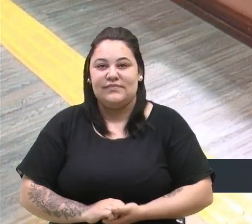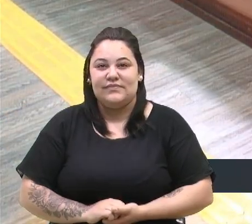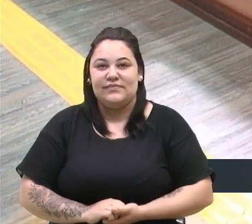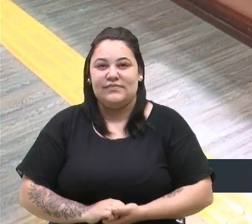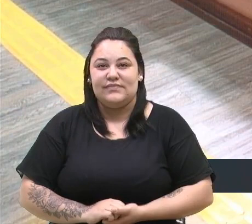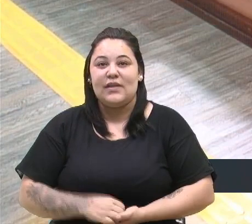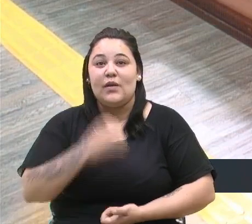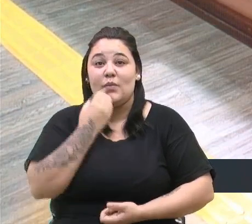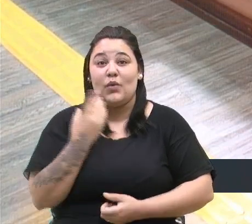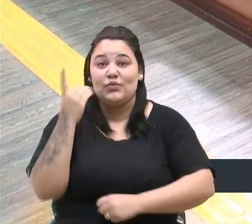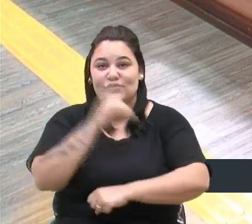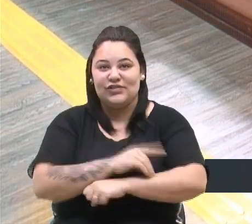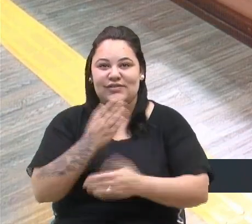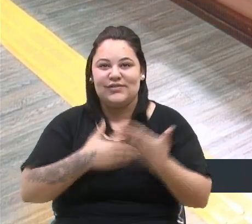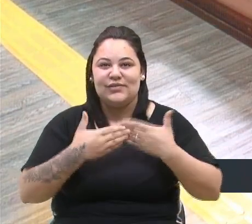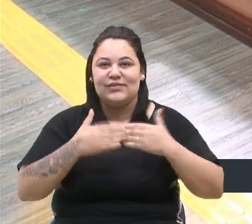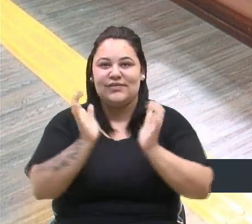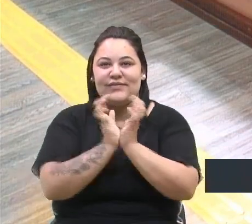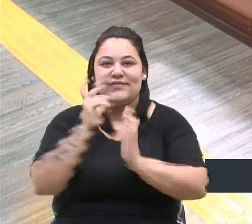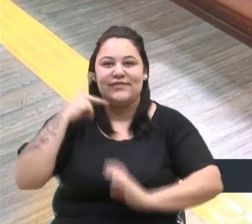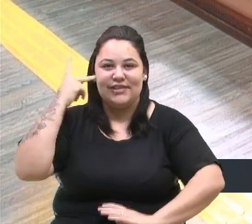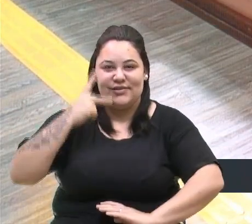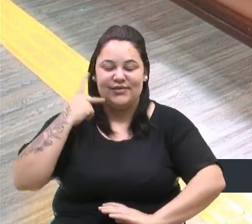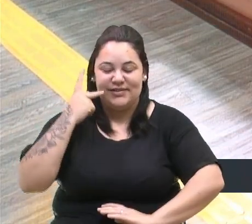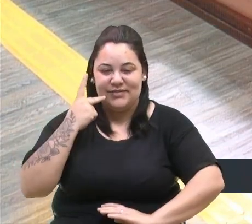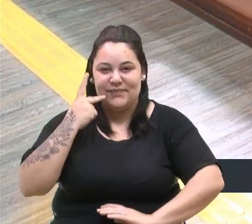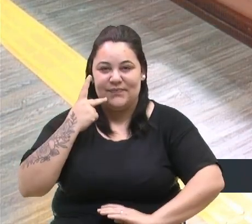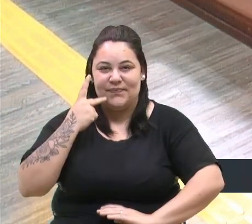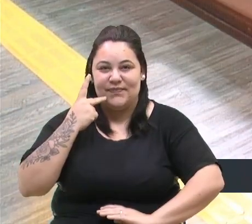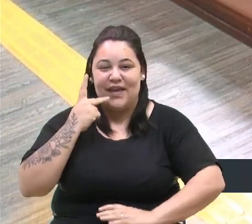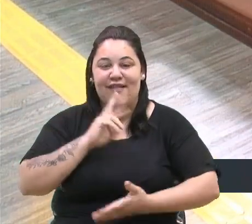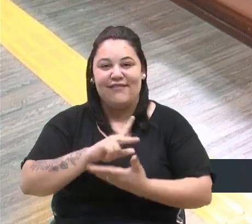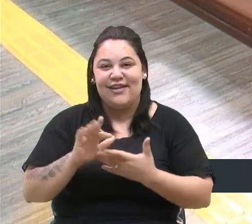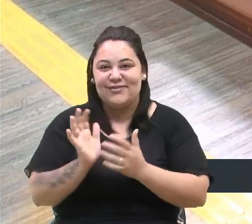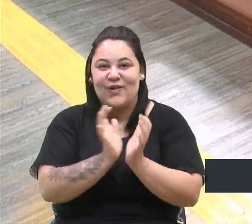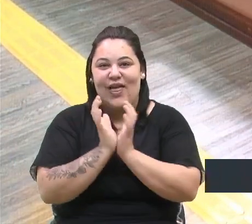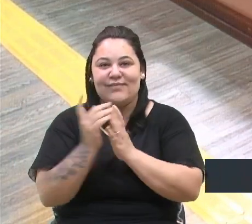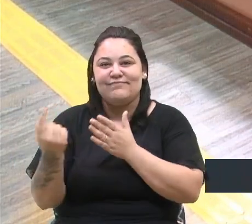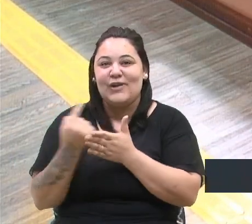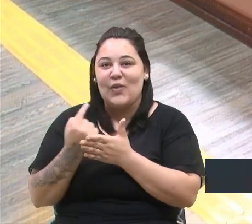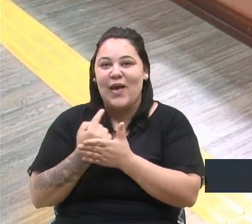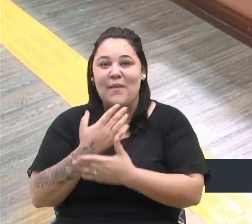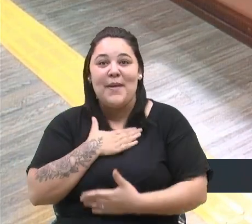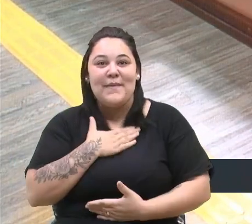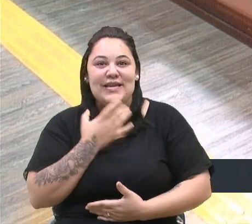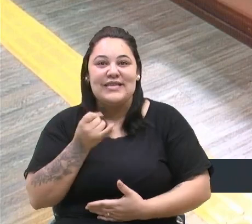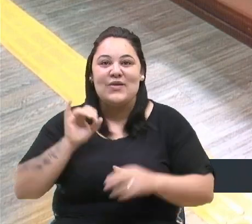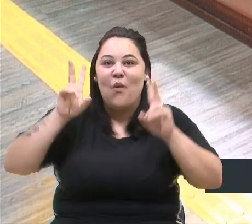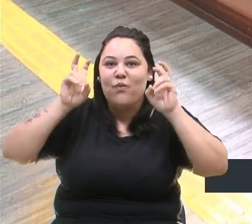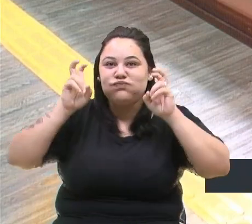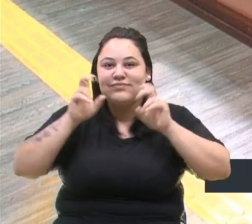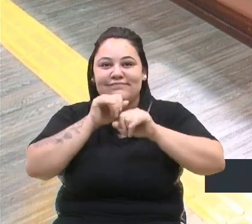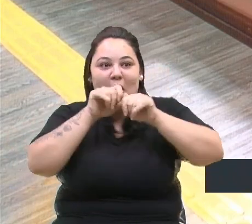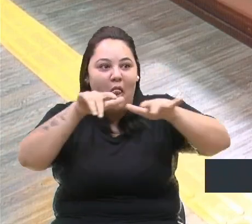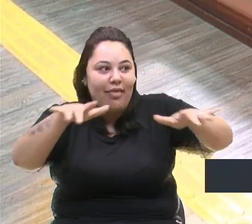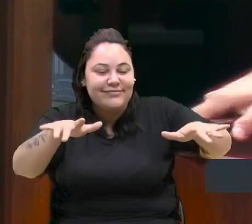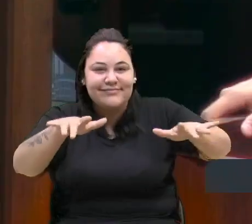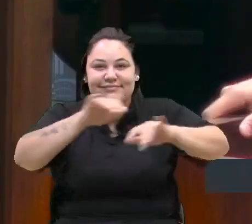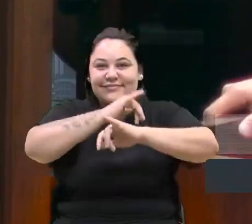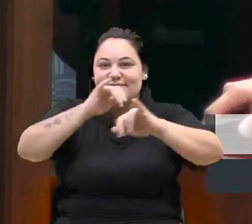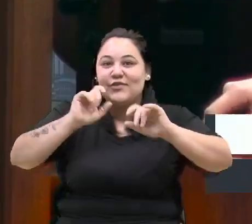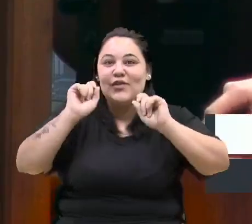Bom dia, colegas vereadoras, vereadores. Vários dos colegas me perguntaram se o tema era polêmico, o que eu ia